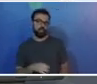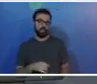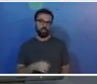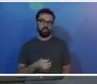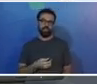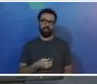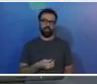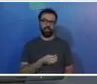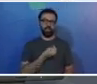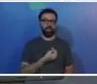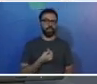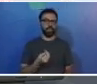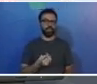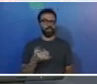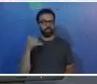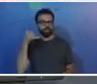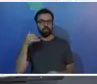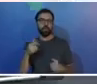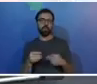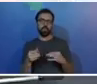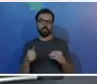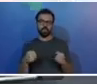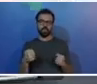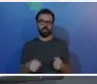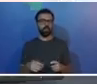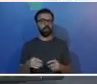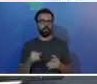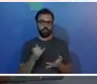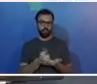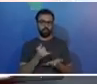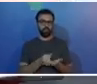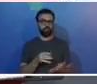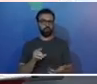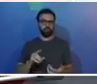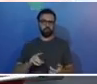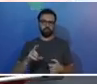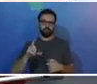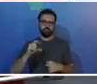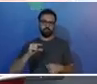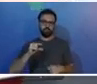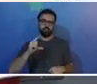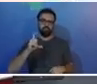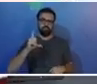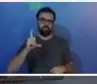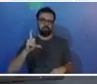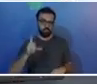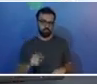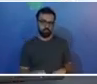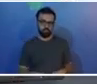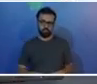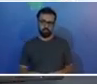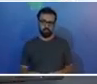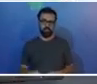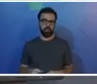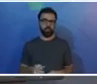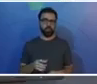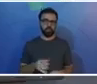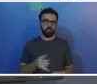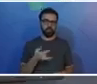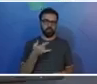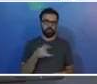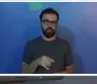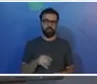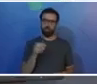para viver? Não. Então já o imposto aumenta um pouquinho, mesma coisa no carro. E as bebidas?